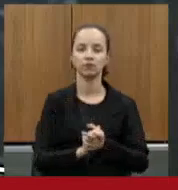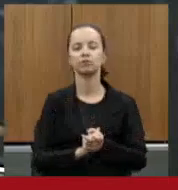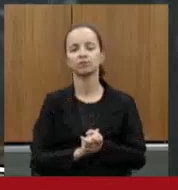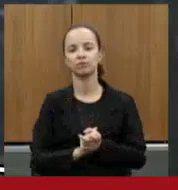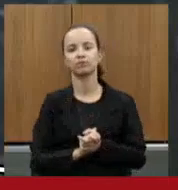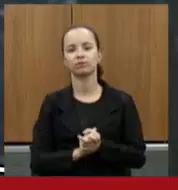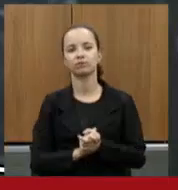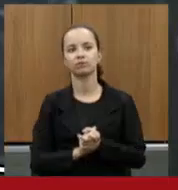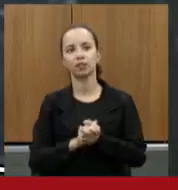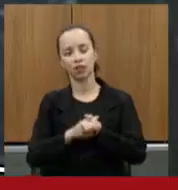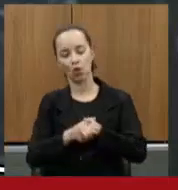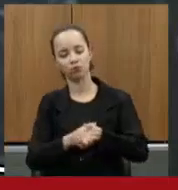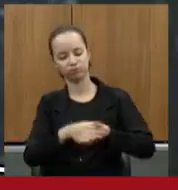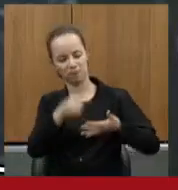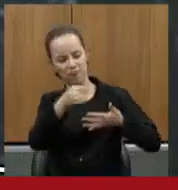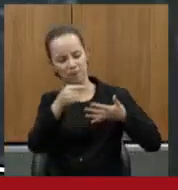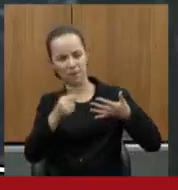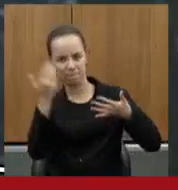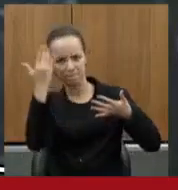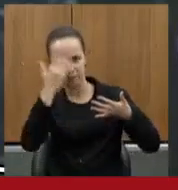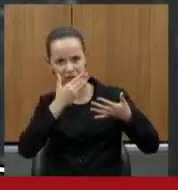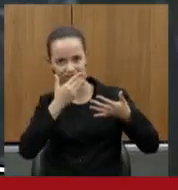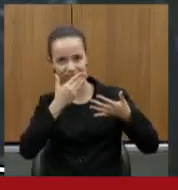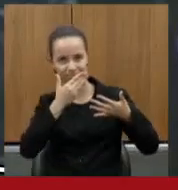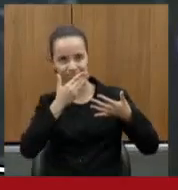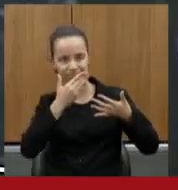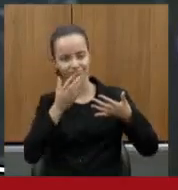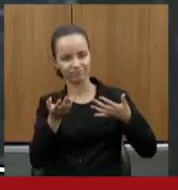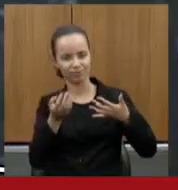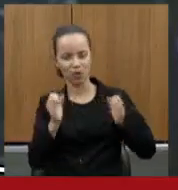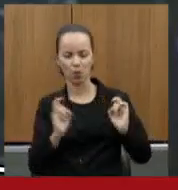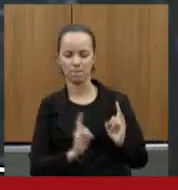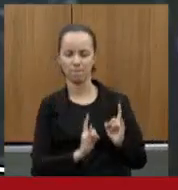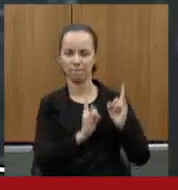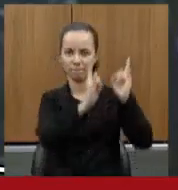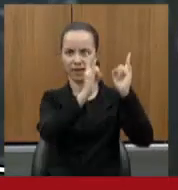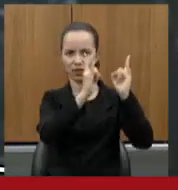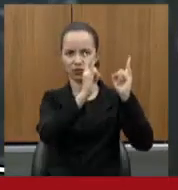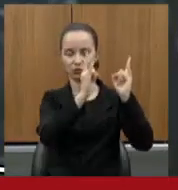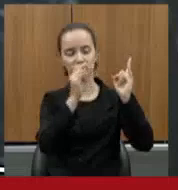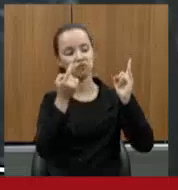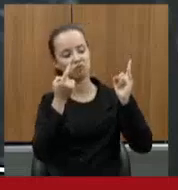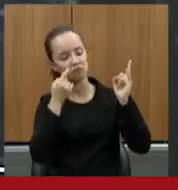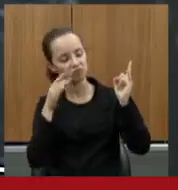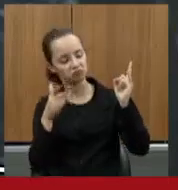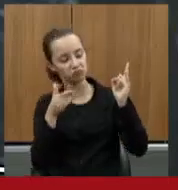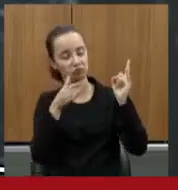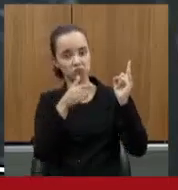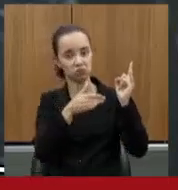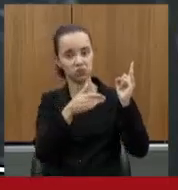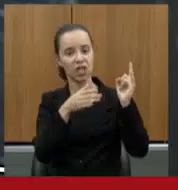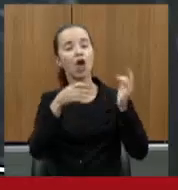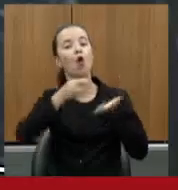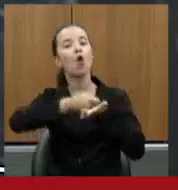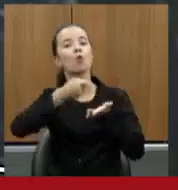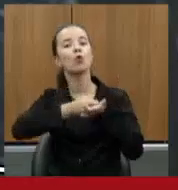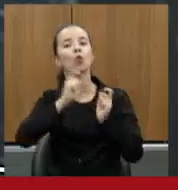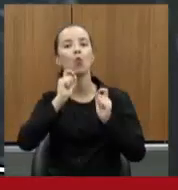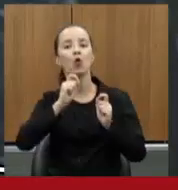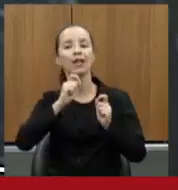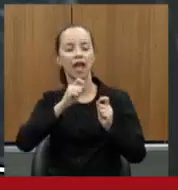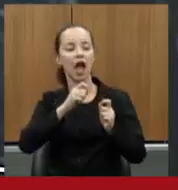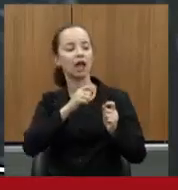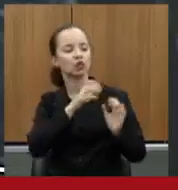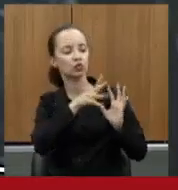Colocou as tropas em frente ao prédio, assestou o canhão para a porta principal e obrigou os deputados todos a se